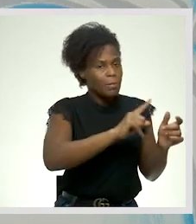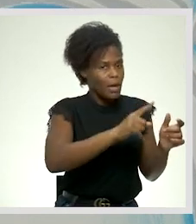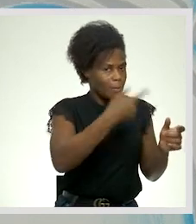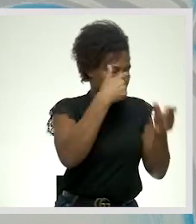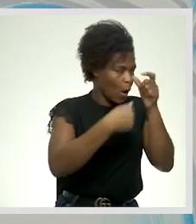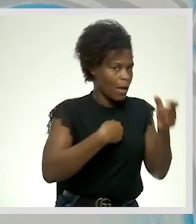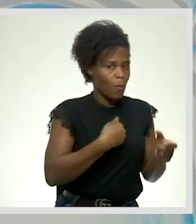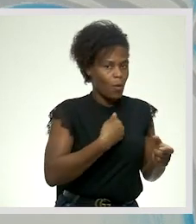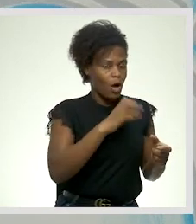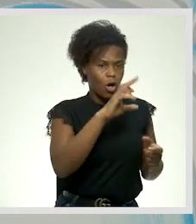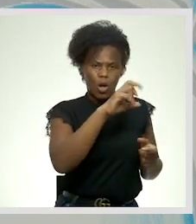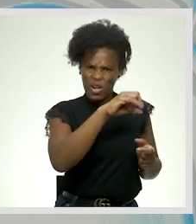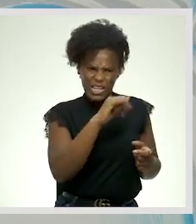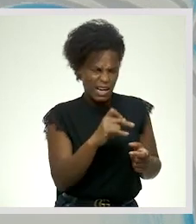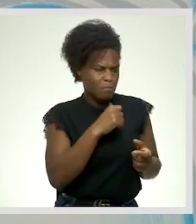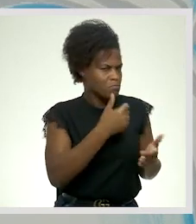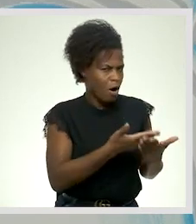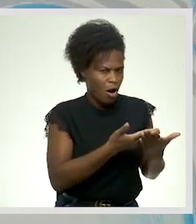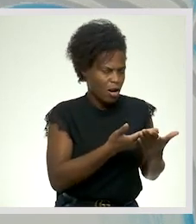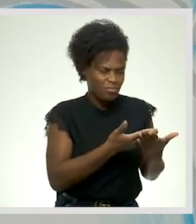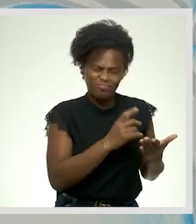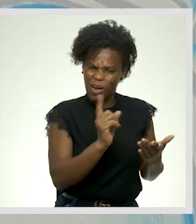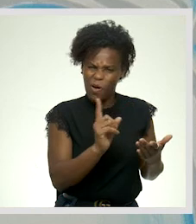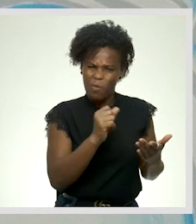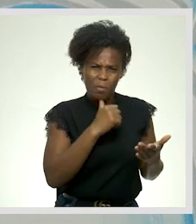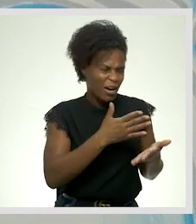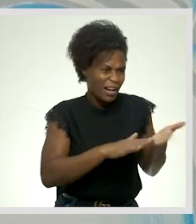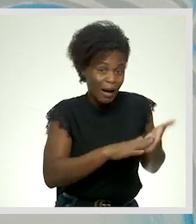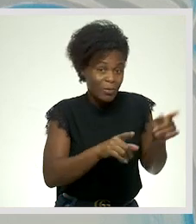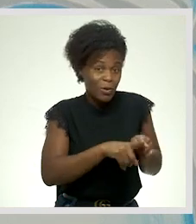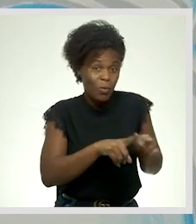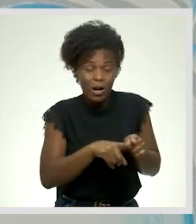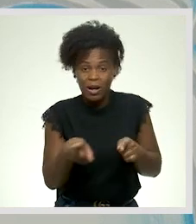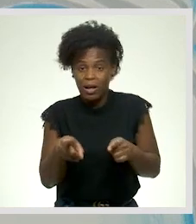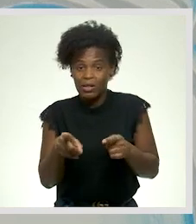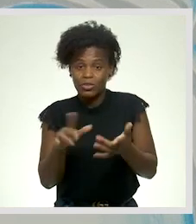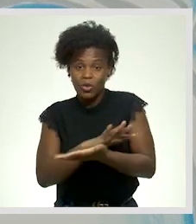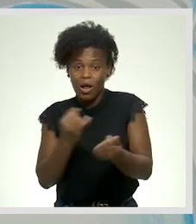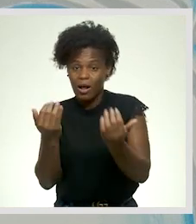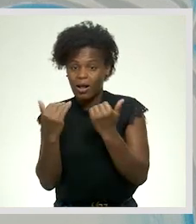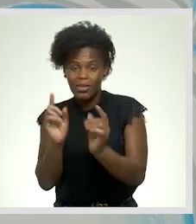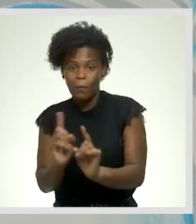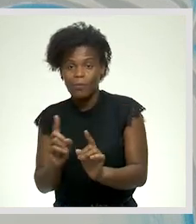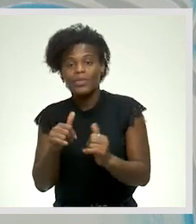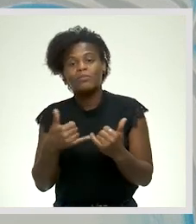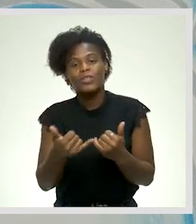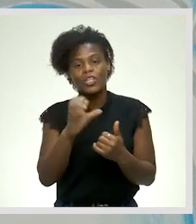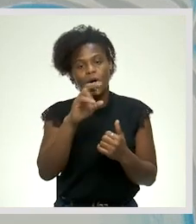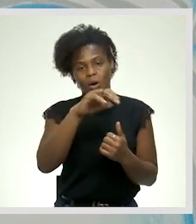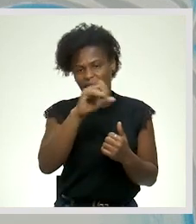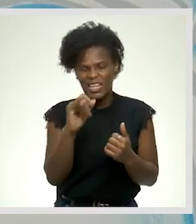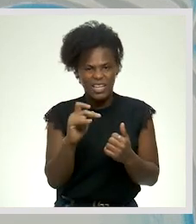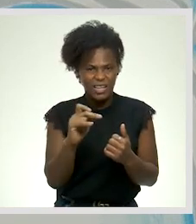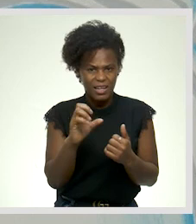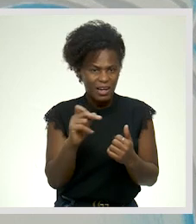morrer, pode até morrer, mas não morre tão rápido como a poesia. E depois, a crónica não precisa ser